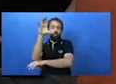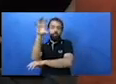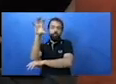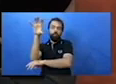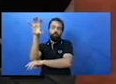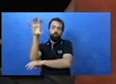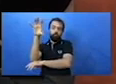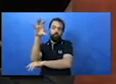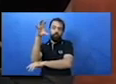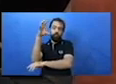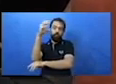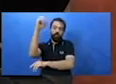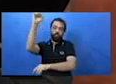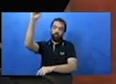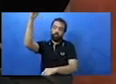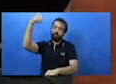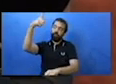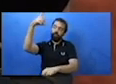Ou um girassol?